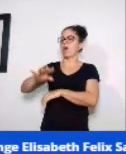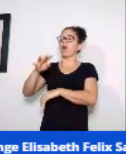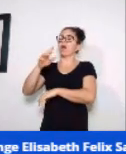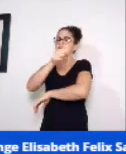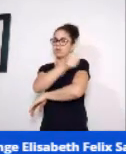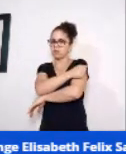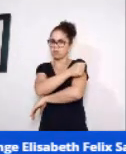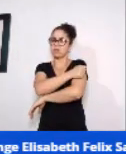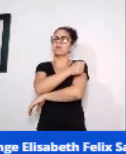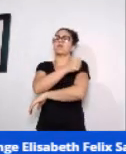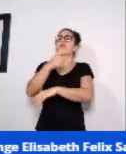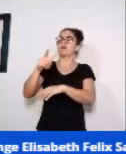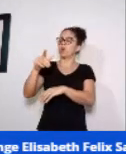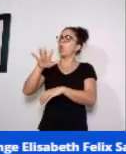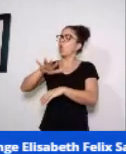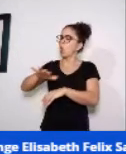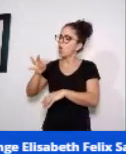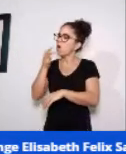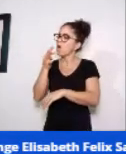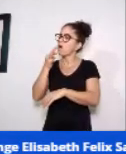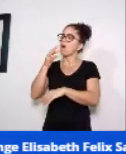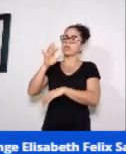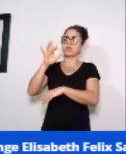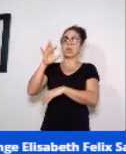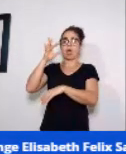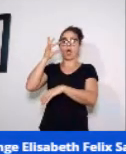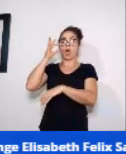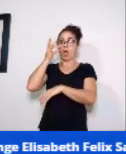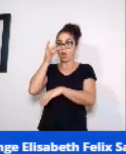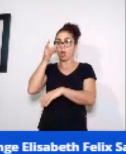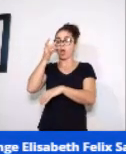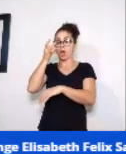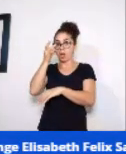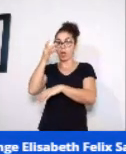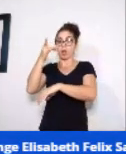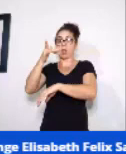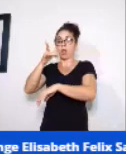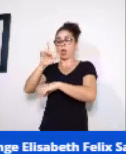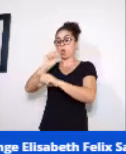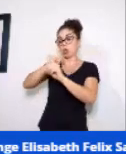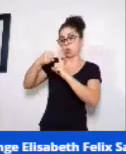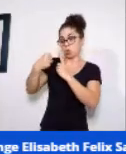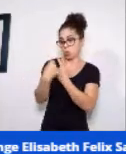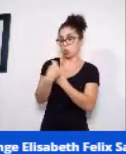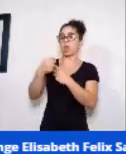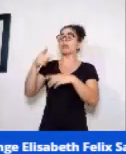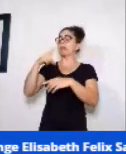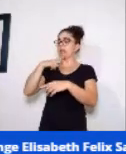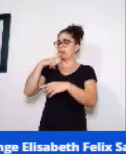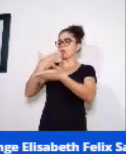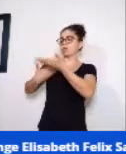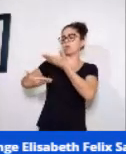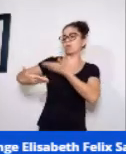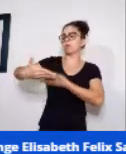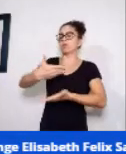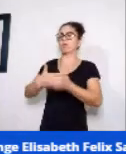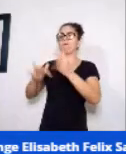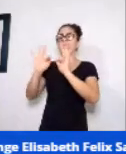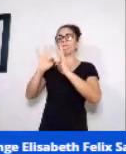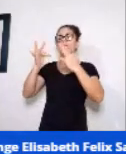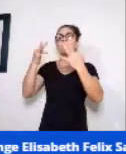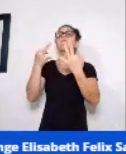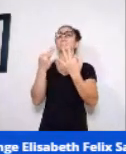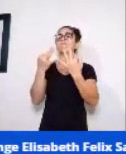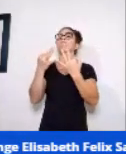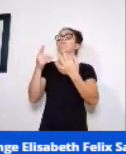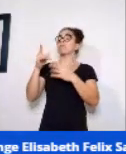realidade social da comunidade, eles têm interações com as famílias, então eles serviram de alicerce